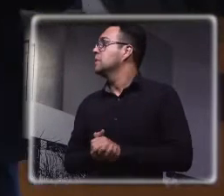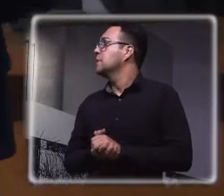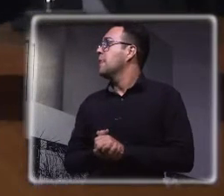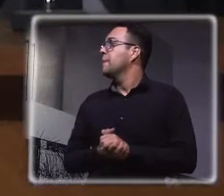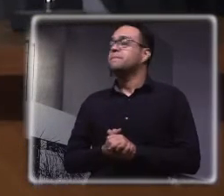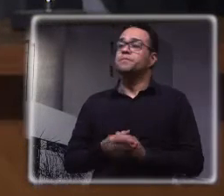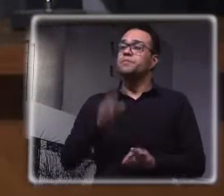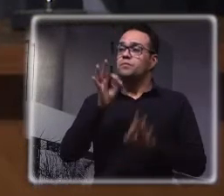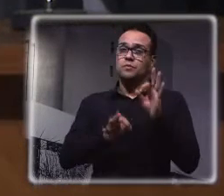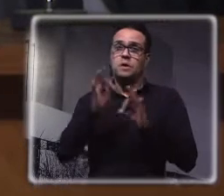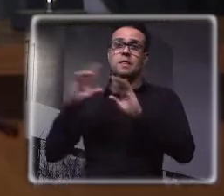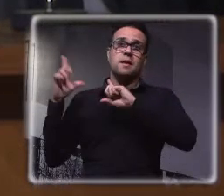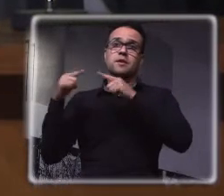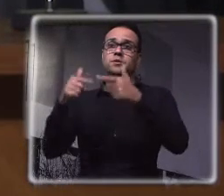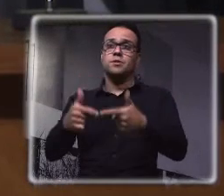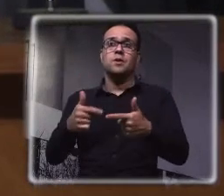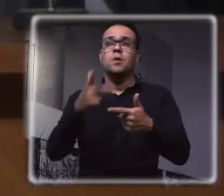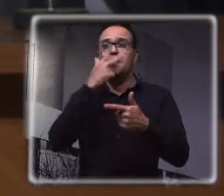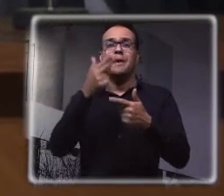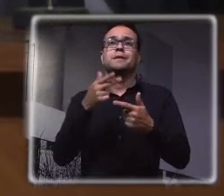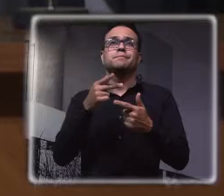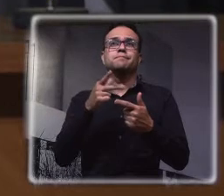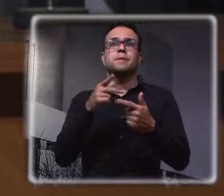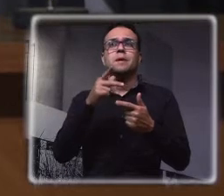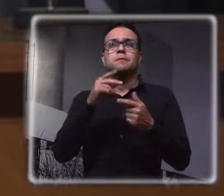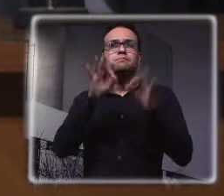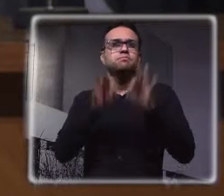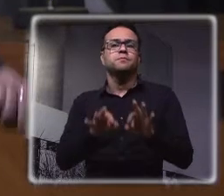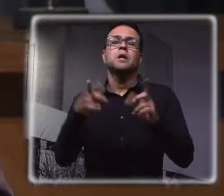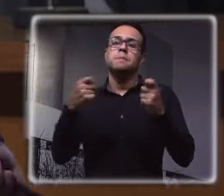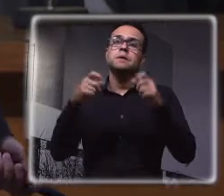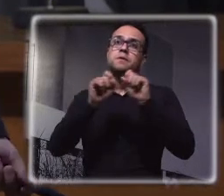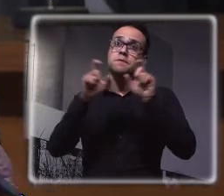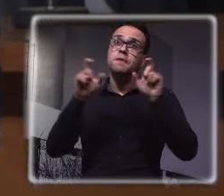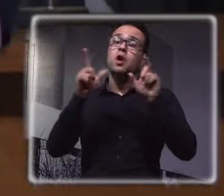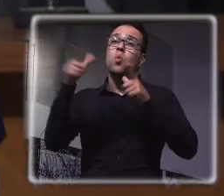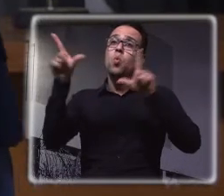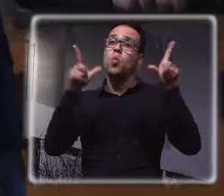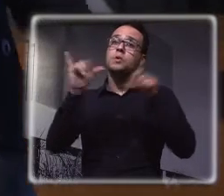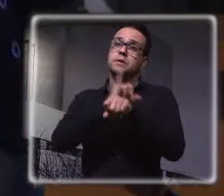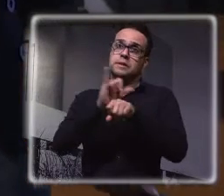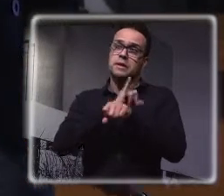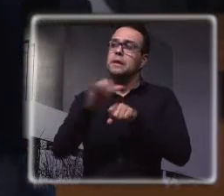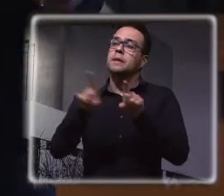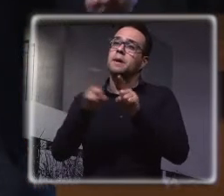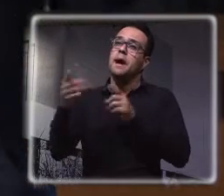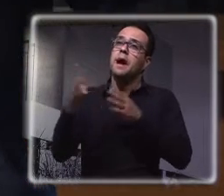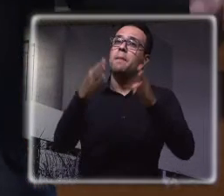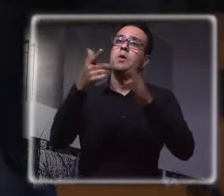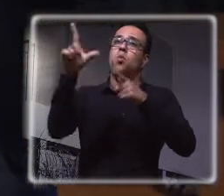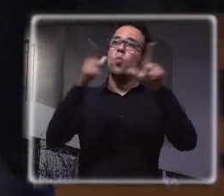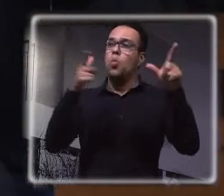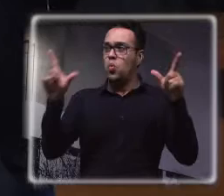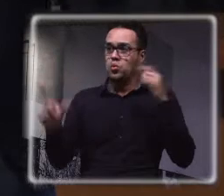a jurisdição tradicional não tem se mostrado eficiente. É preciso abrir os olhos para outras ferramentas, para outros caminhos, para